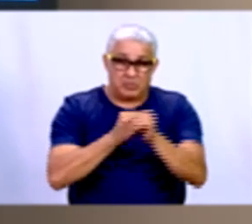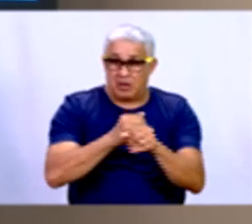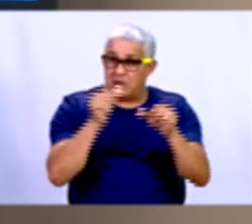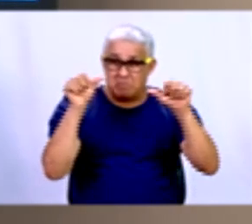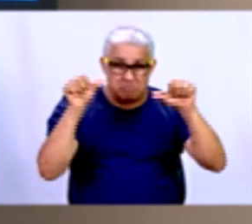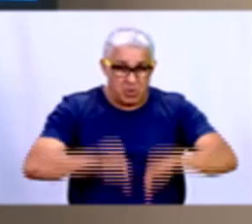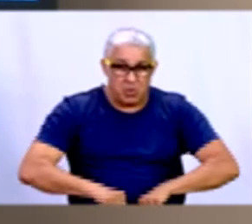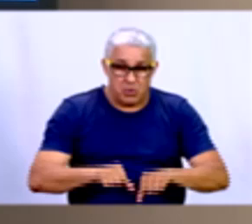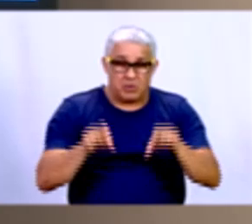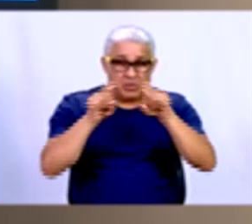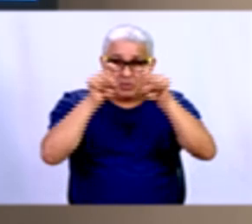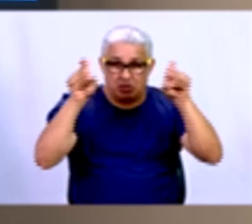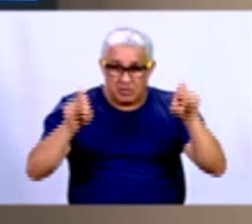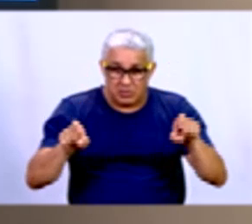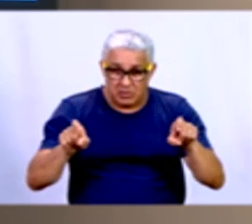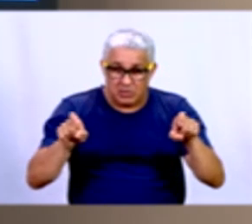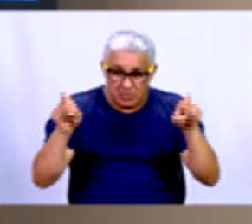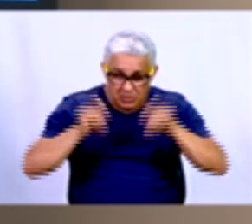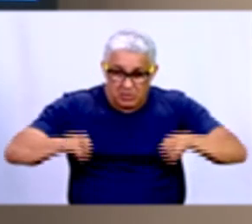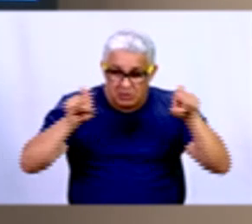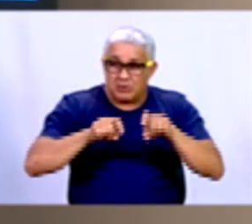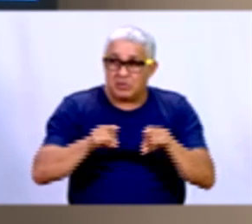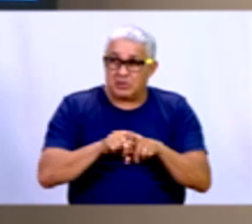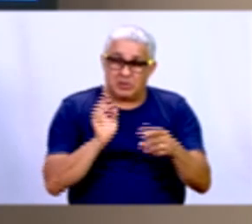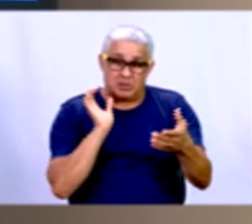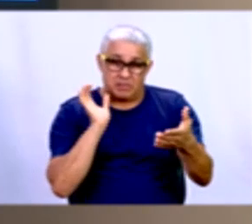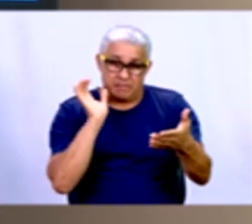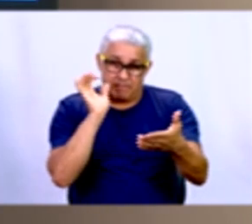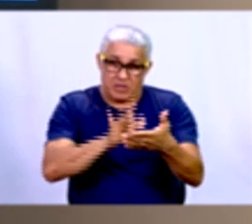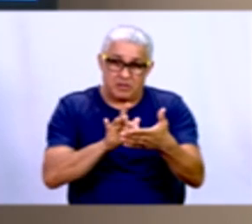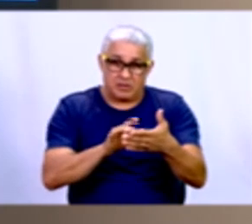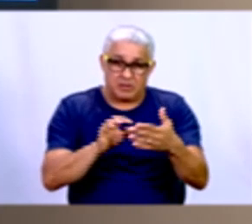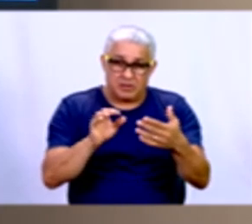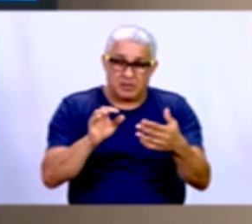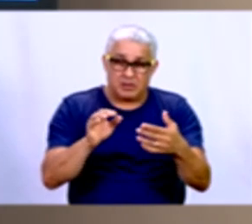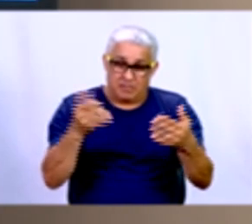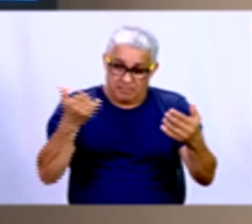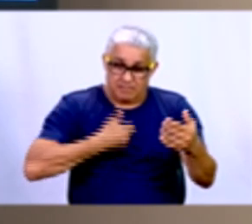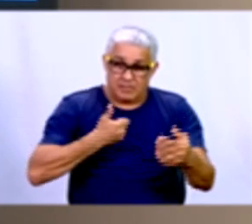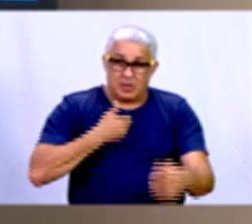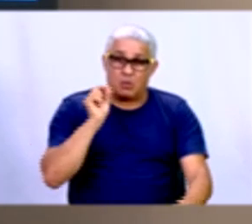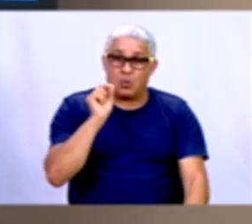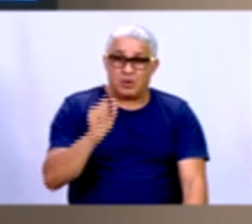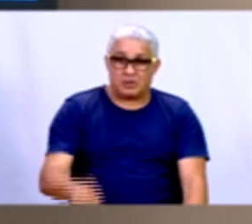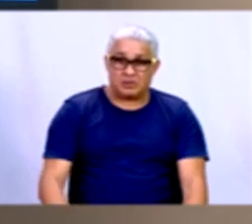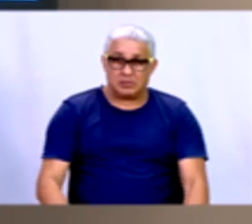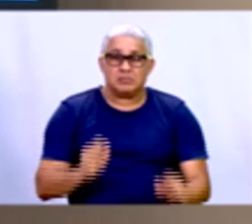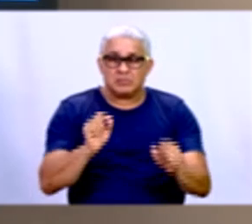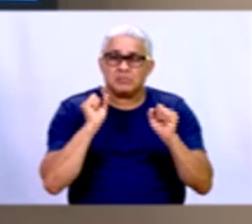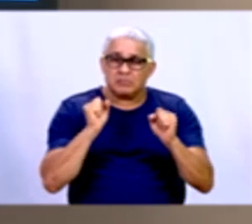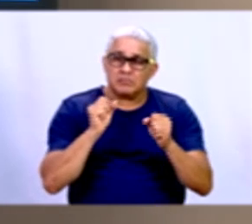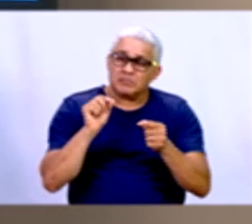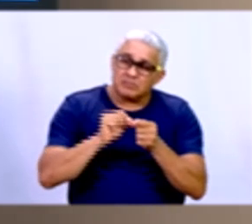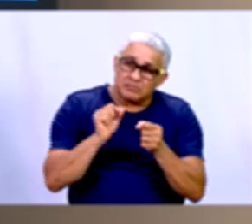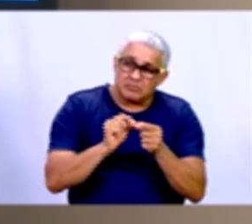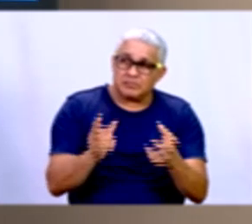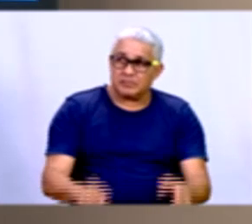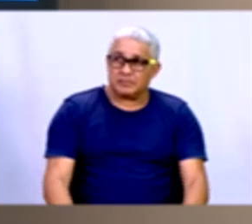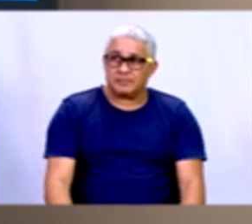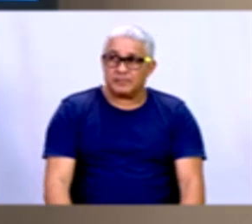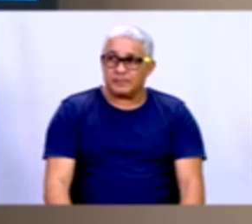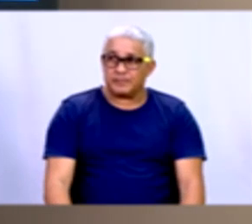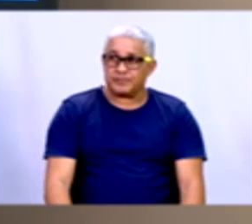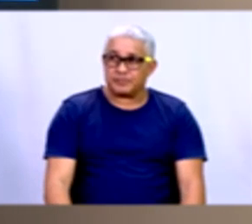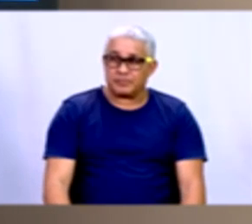no computador. E aí você clicava lá para ele te dar informações sobre o que poderia ser feito, né? E